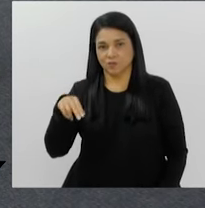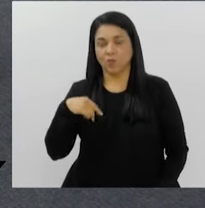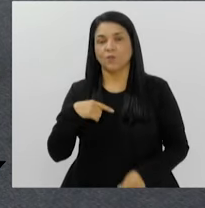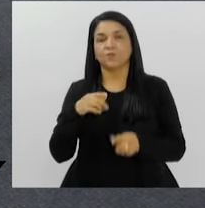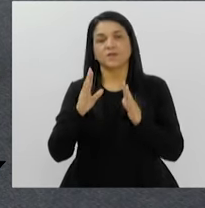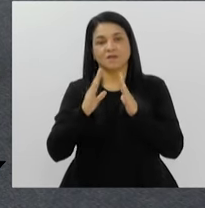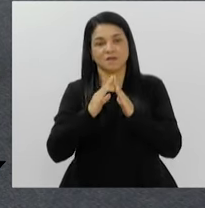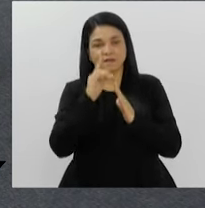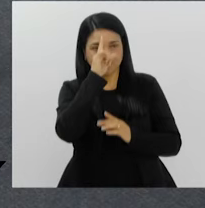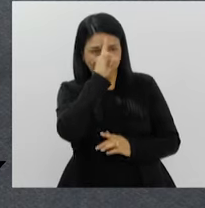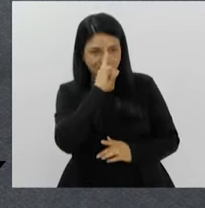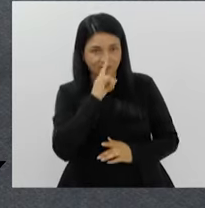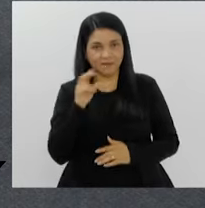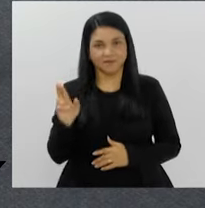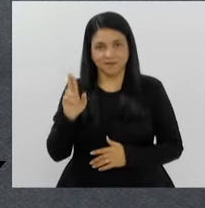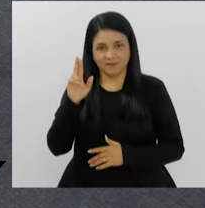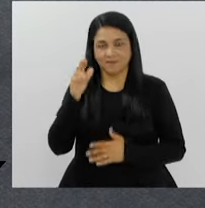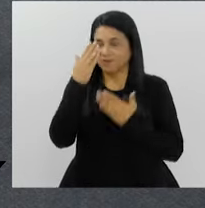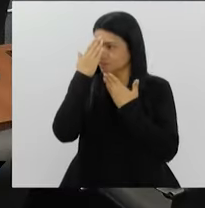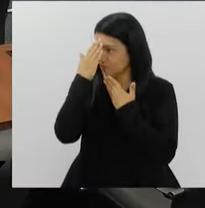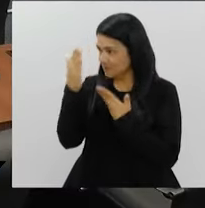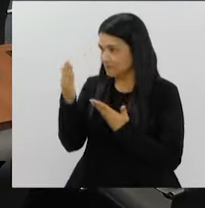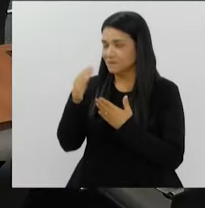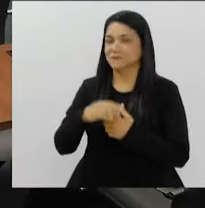de Resende. Obrigada.